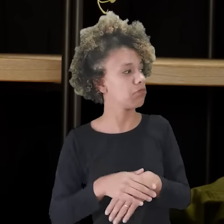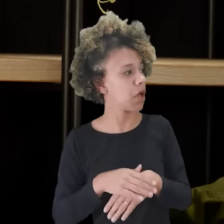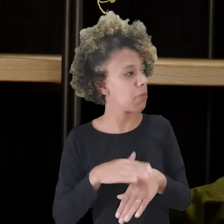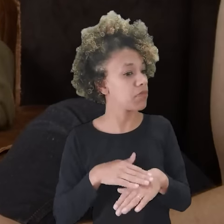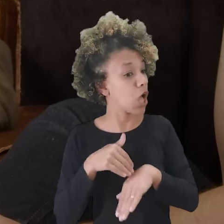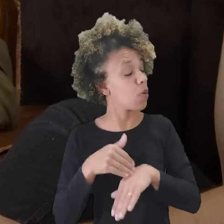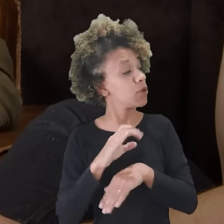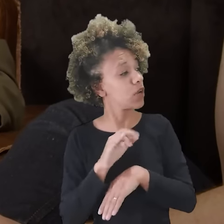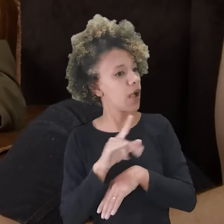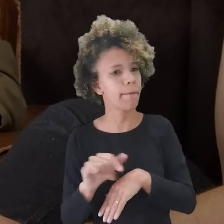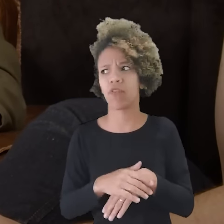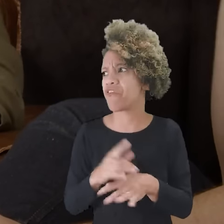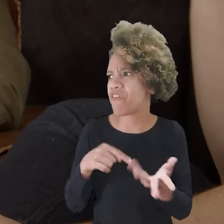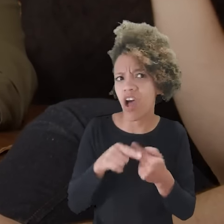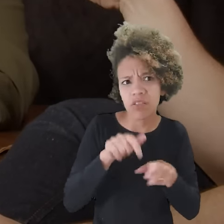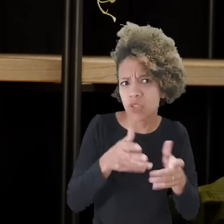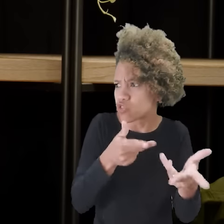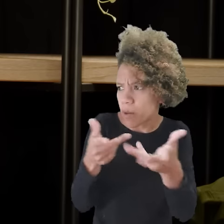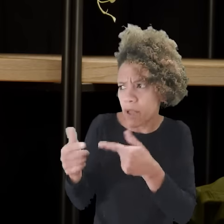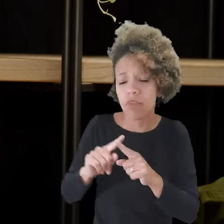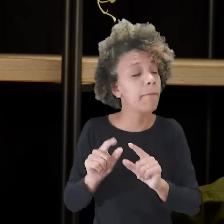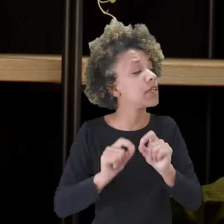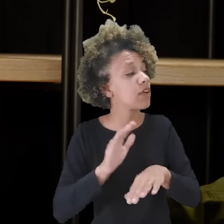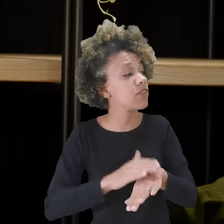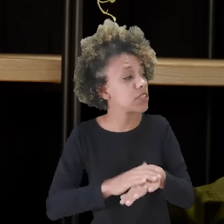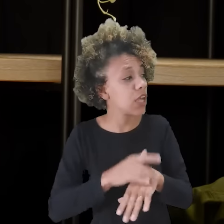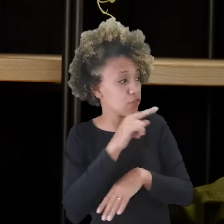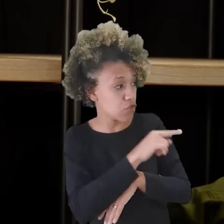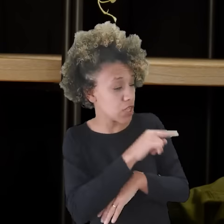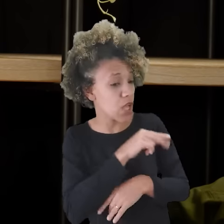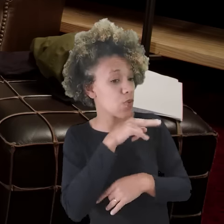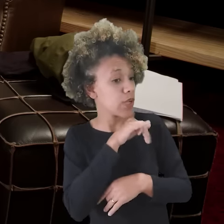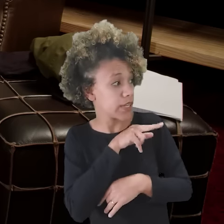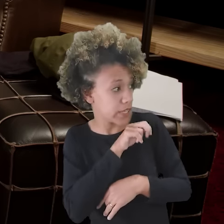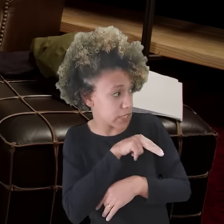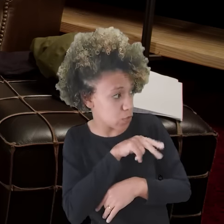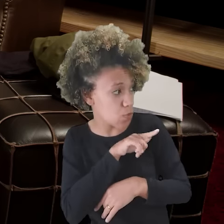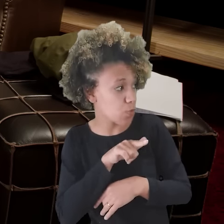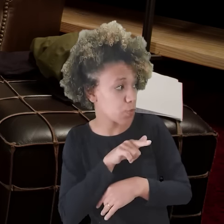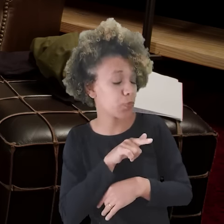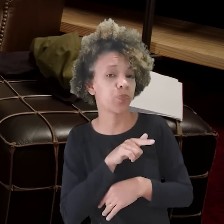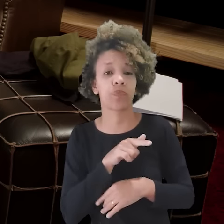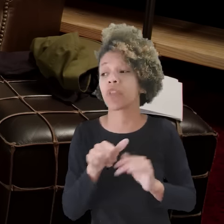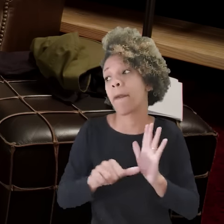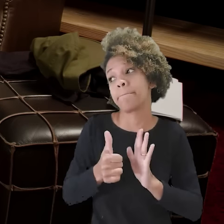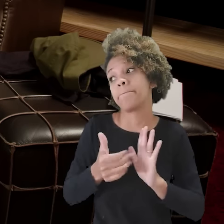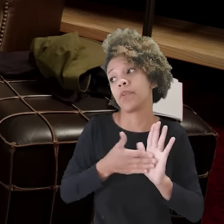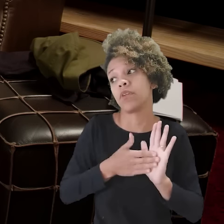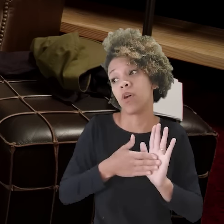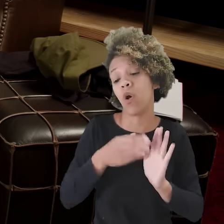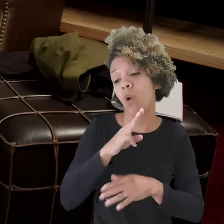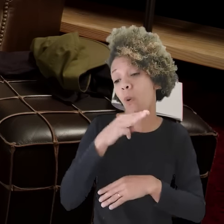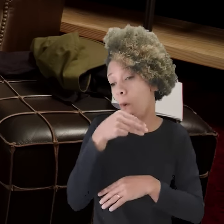fazer o culpa do Cabral muita gente foi chamada muita gente foi chamado mas quer fazer quem ia ser você era uniu na Primeira ideia era o murilogan